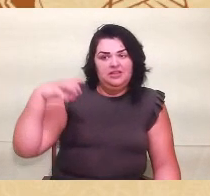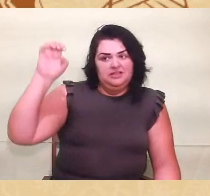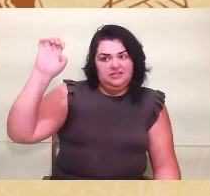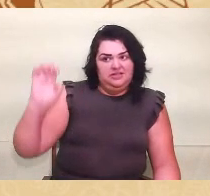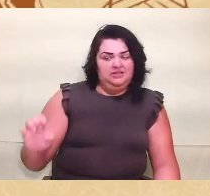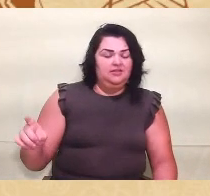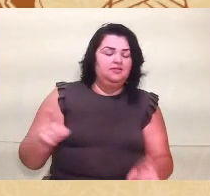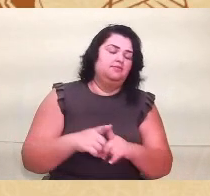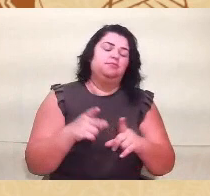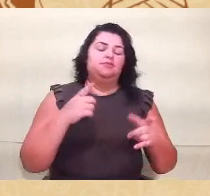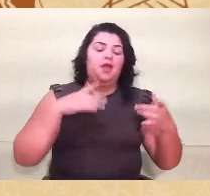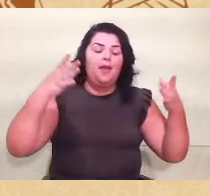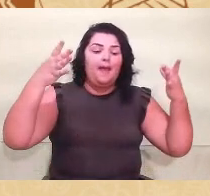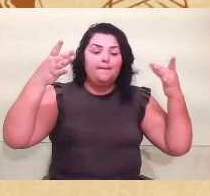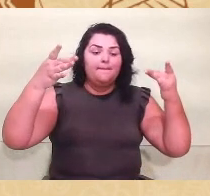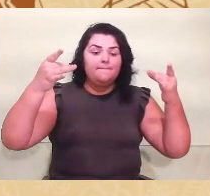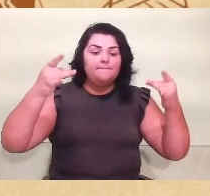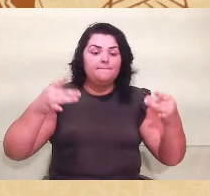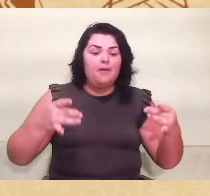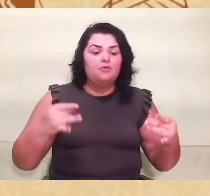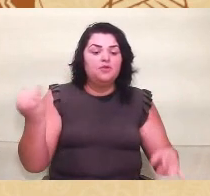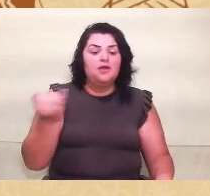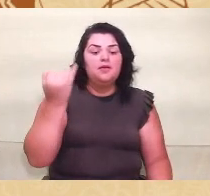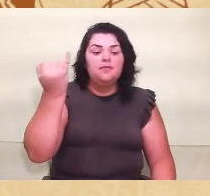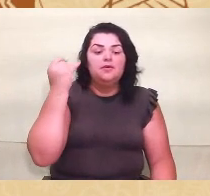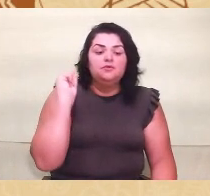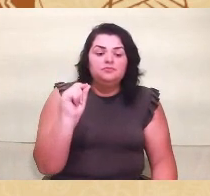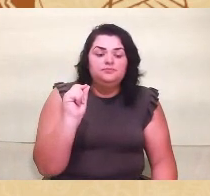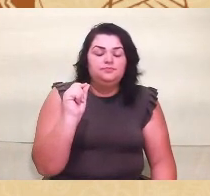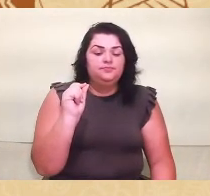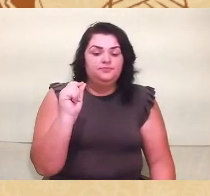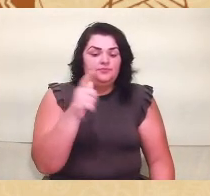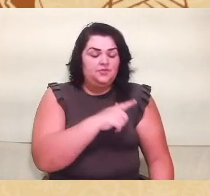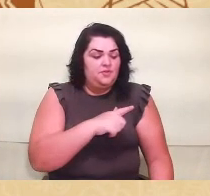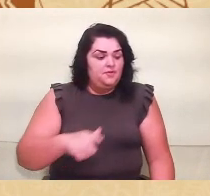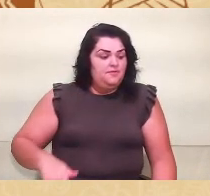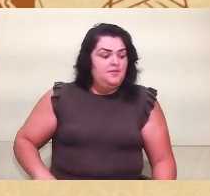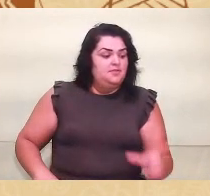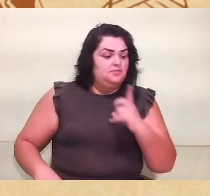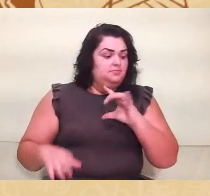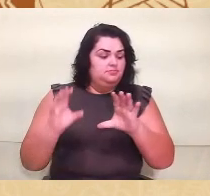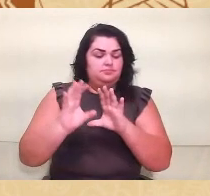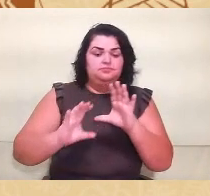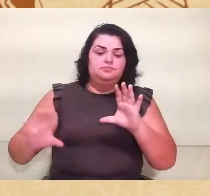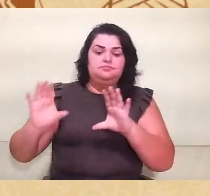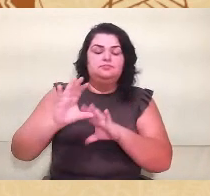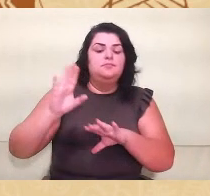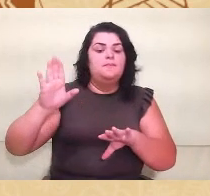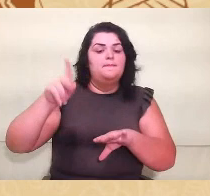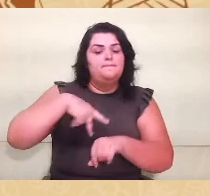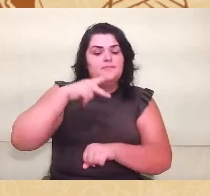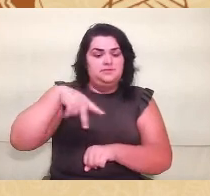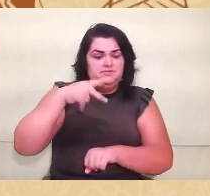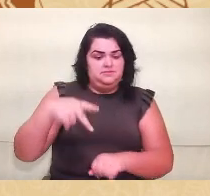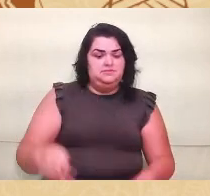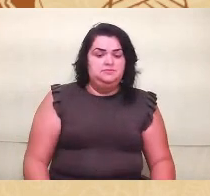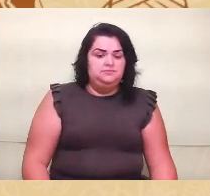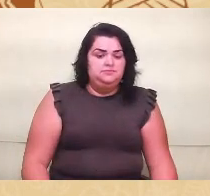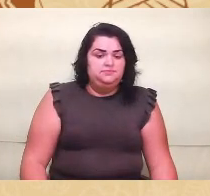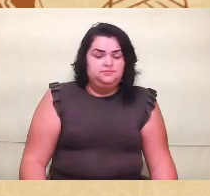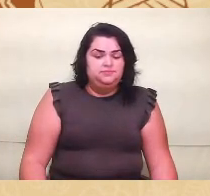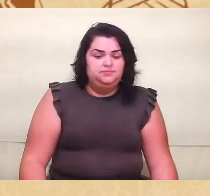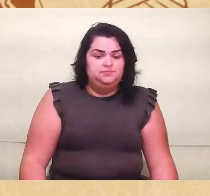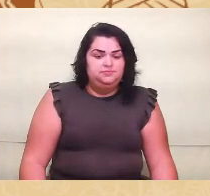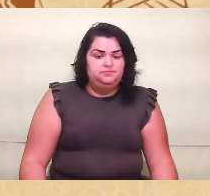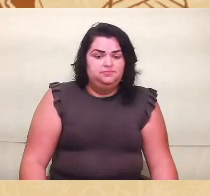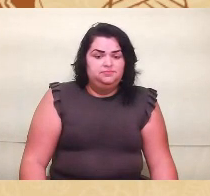pautar imediatamente no primeiro mês de governo, demarcação de todas as terras indígenas desse país. Aí eu vou te colocar uma interrogação. Ele